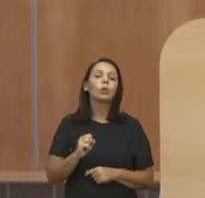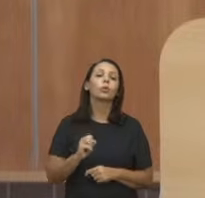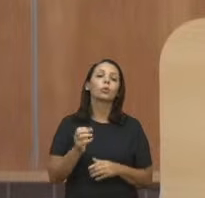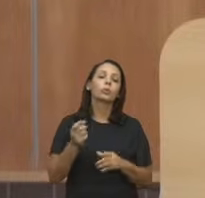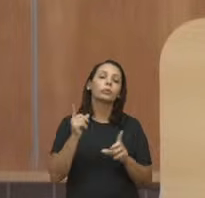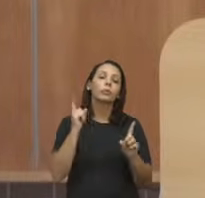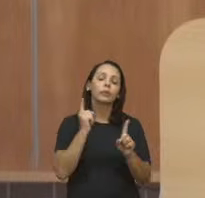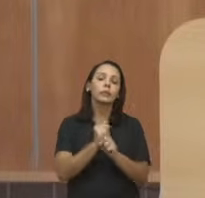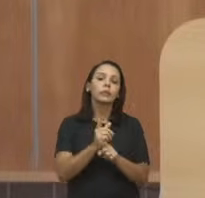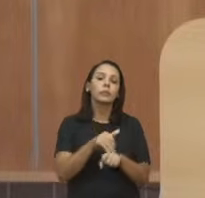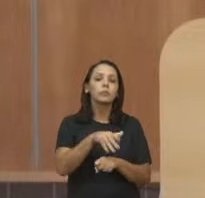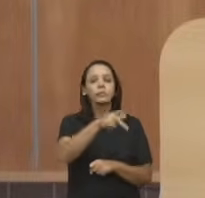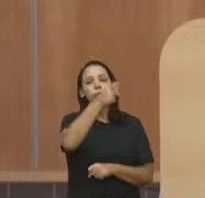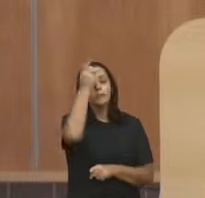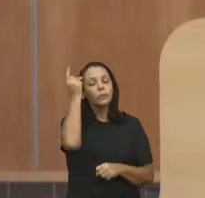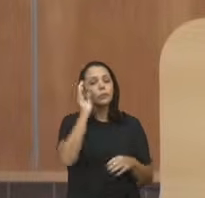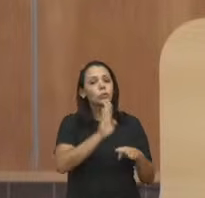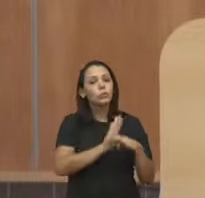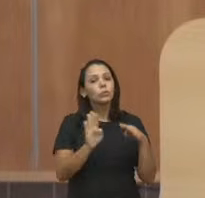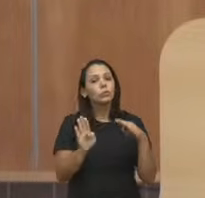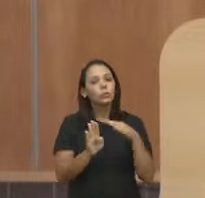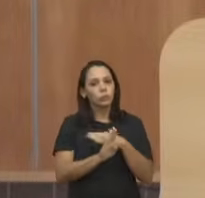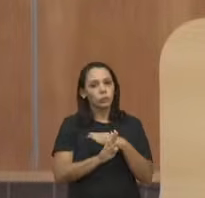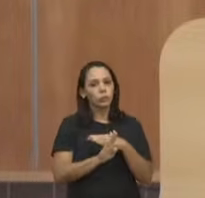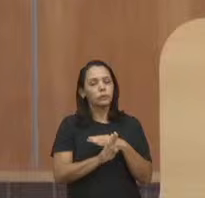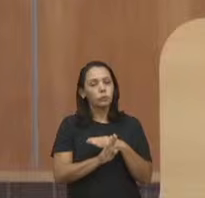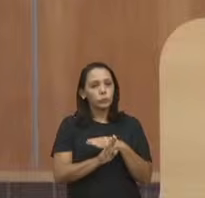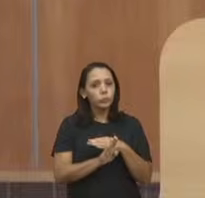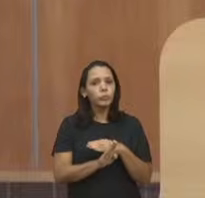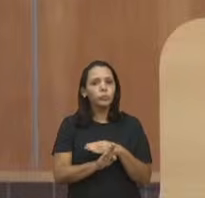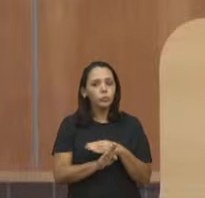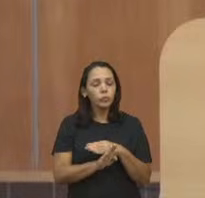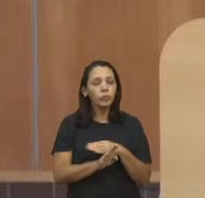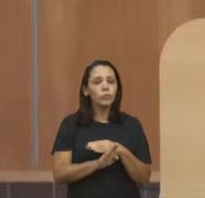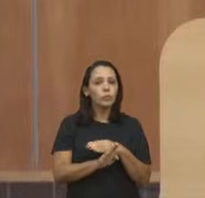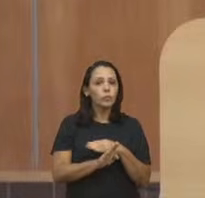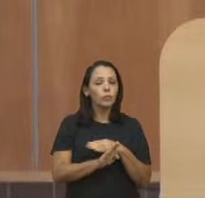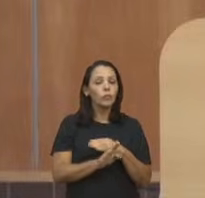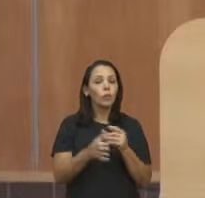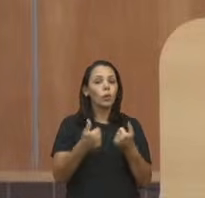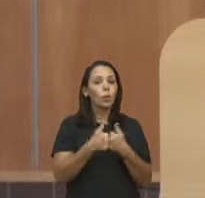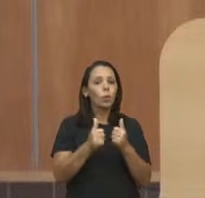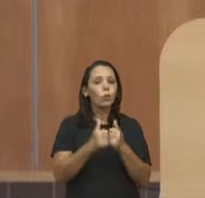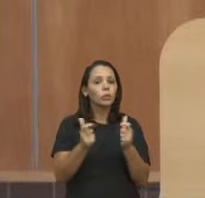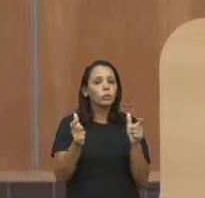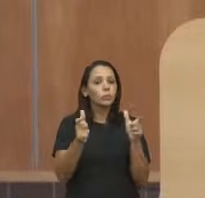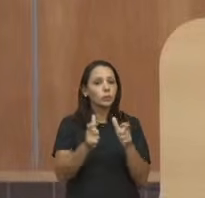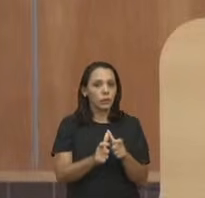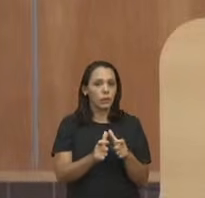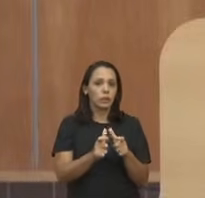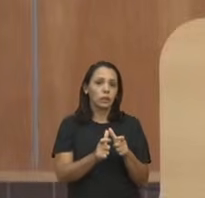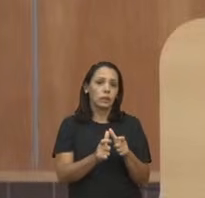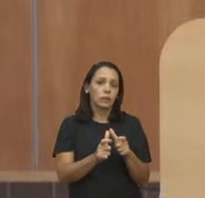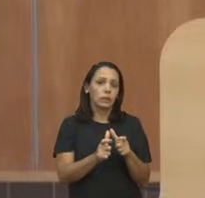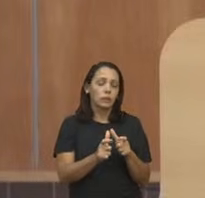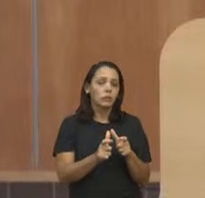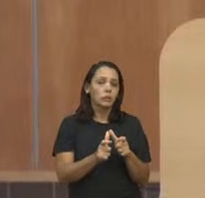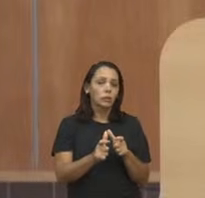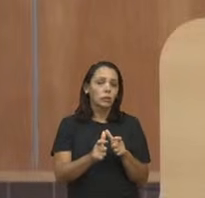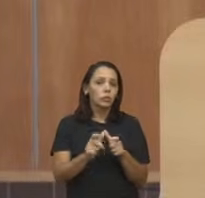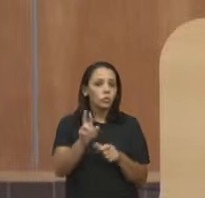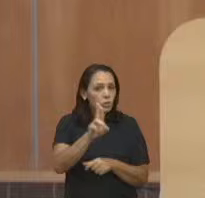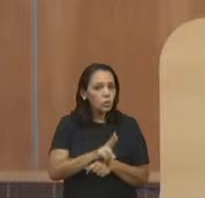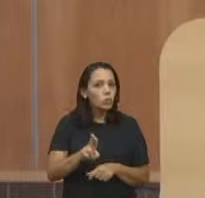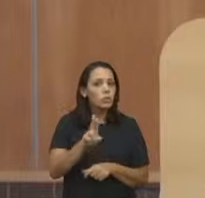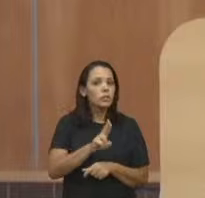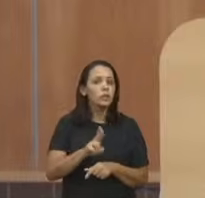Veranejal, 22 de abril, com as linhas tronco, você tem a possibilidade de colocar micro-ônibus, para que os ônibus convencional